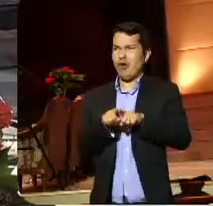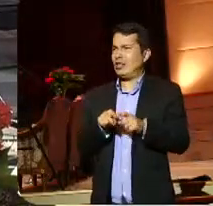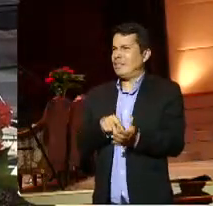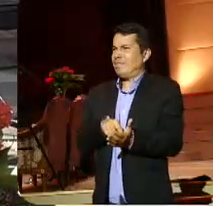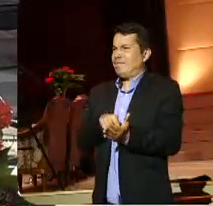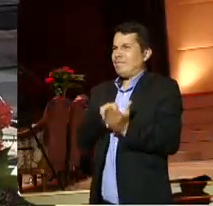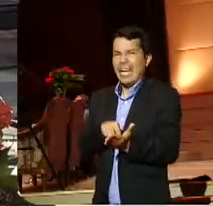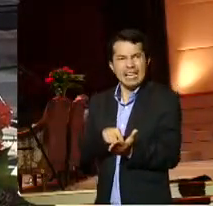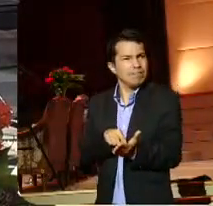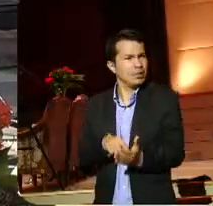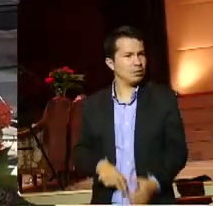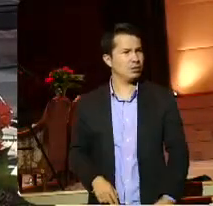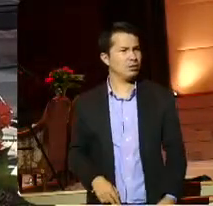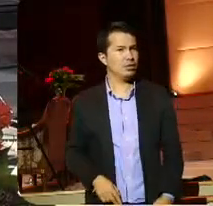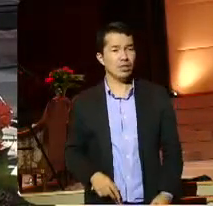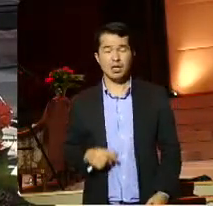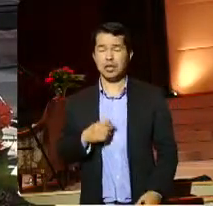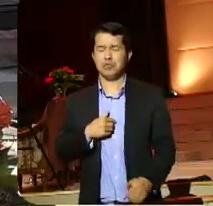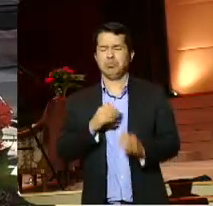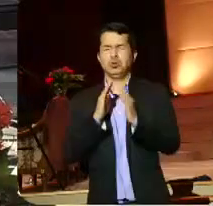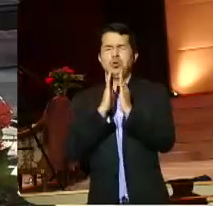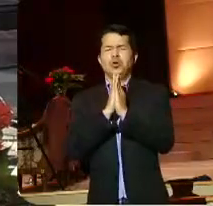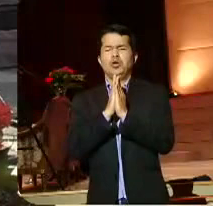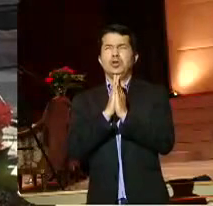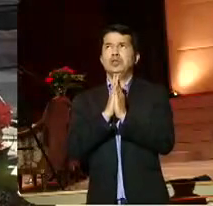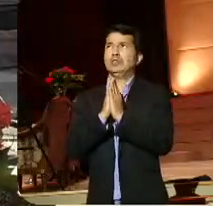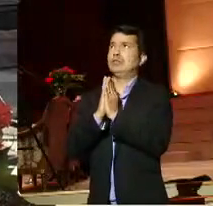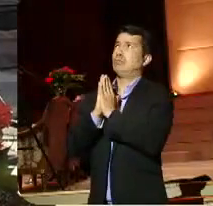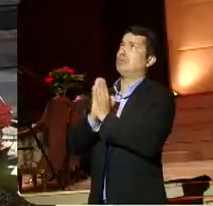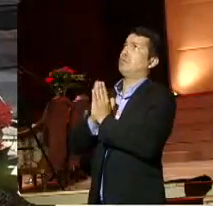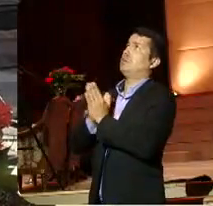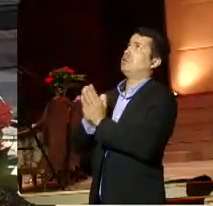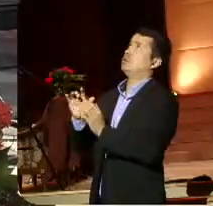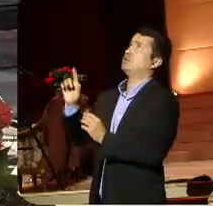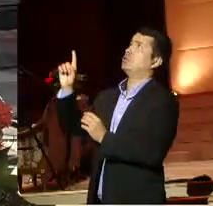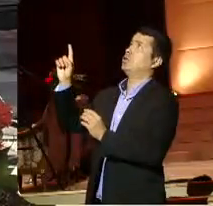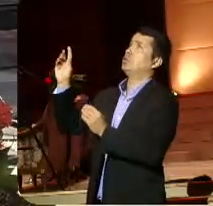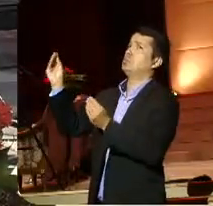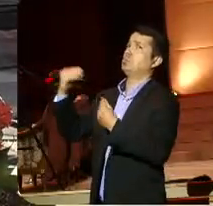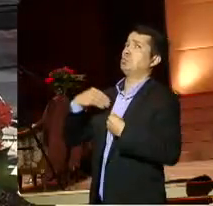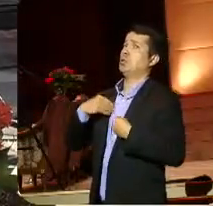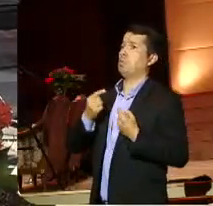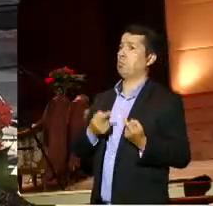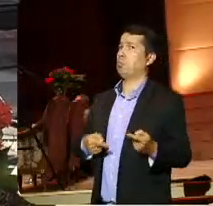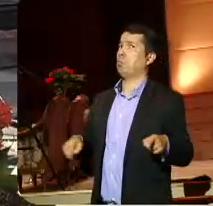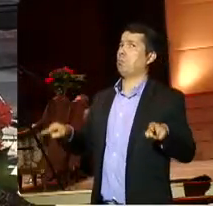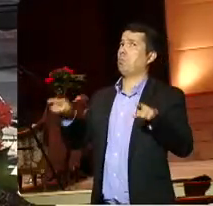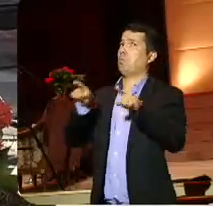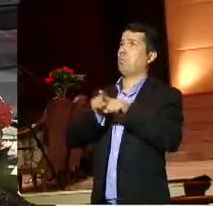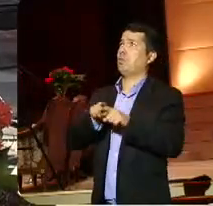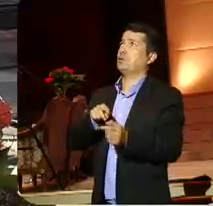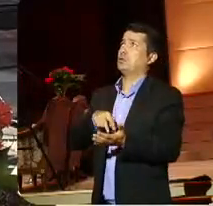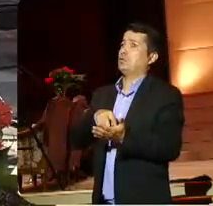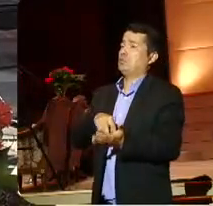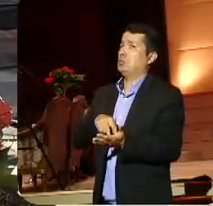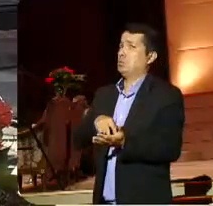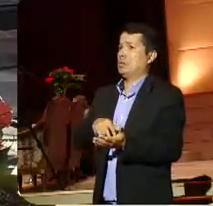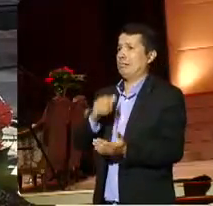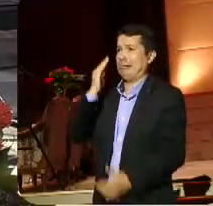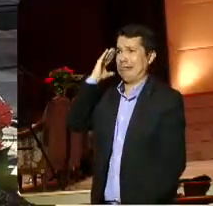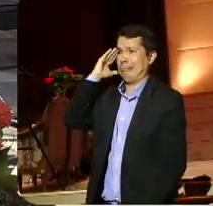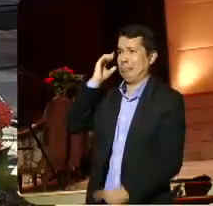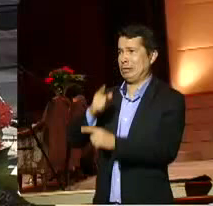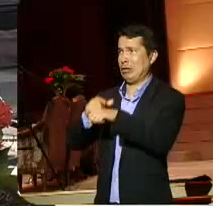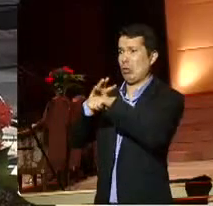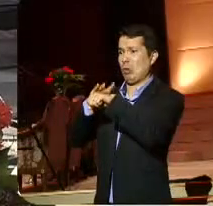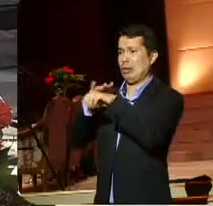me restaura. E ele pensava assim: mas qual é a diferença de eu pedir cura e pedir restauração? Parece